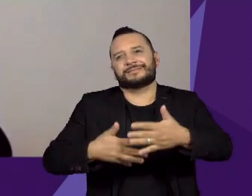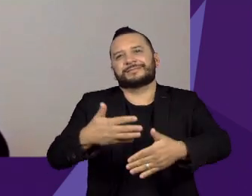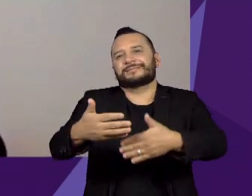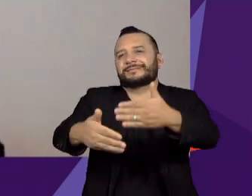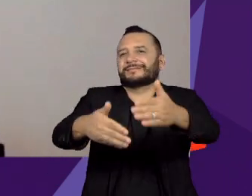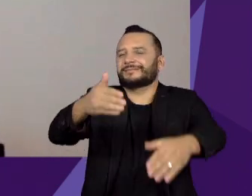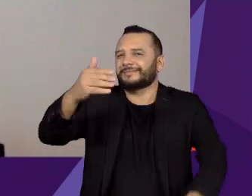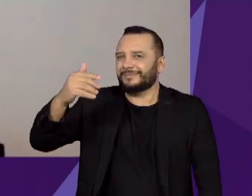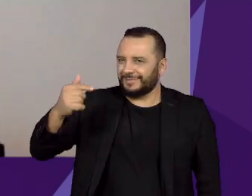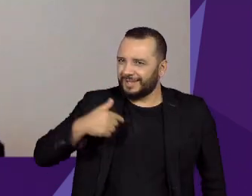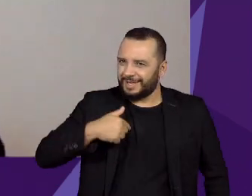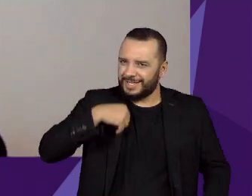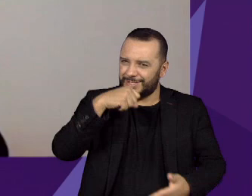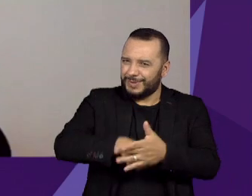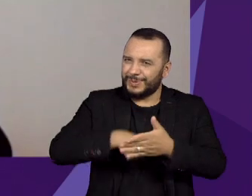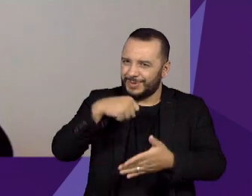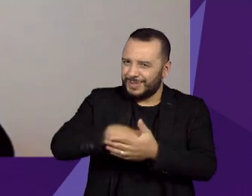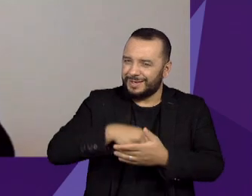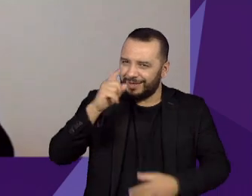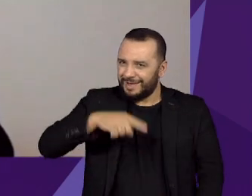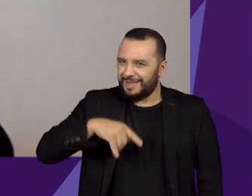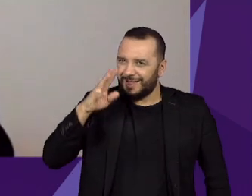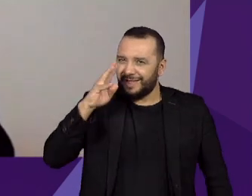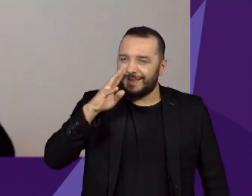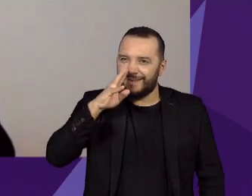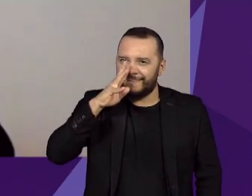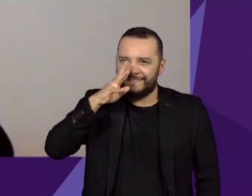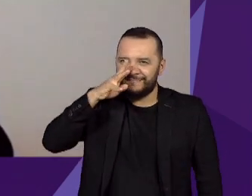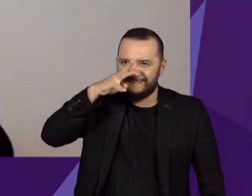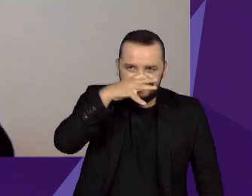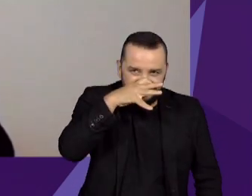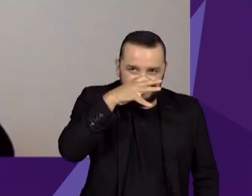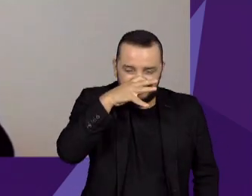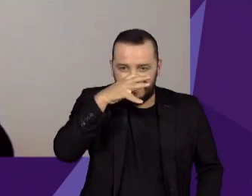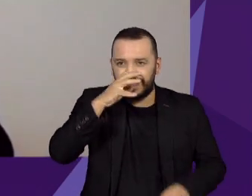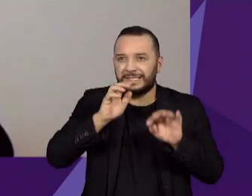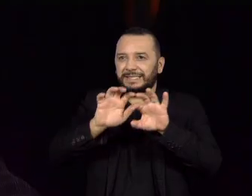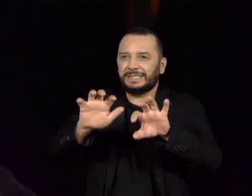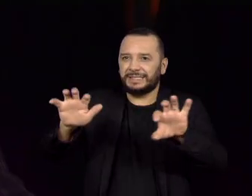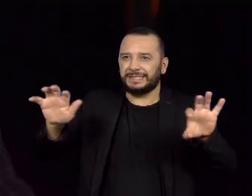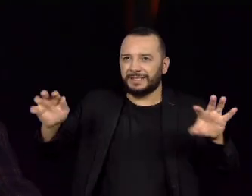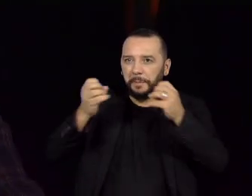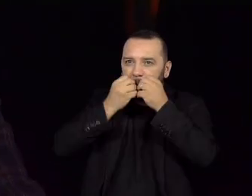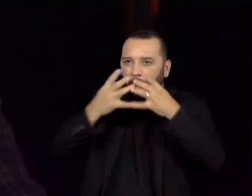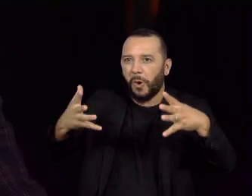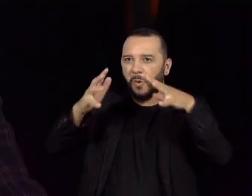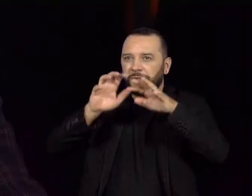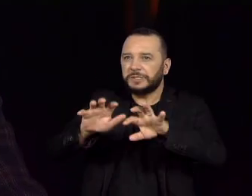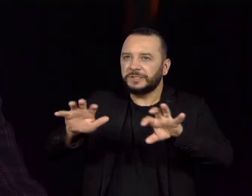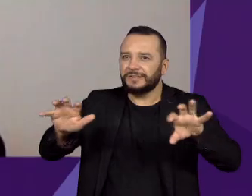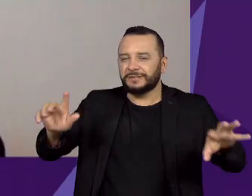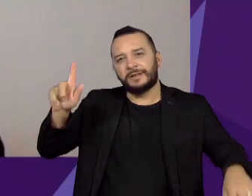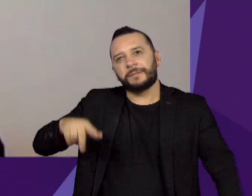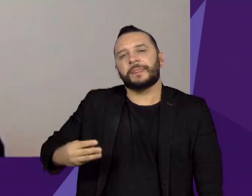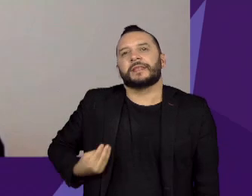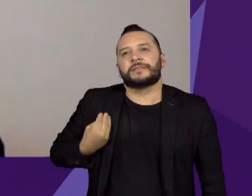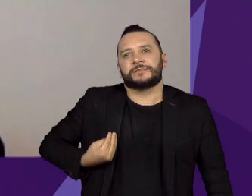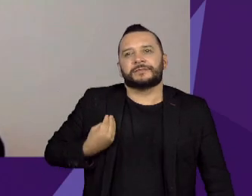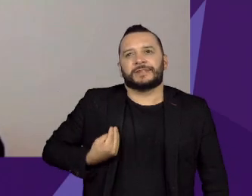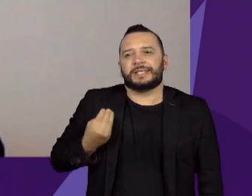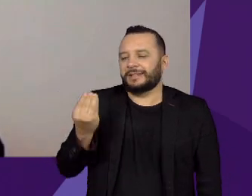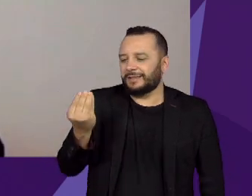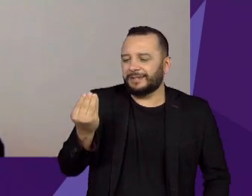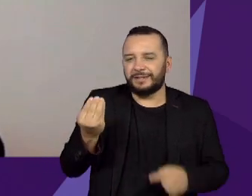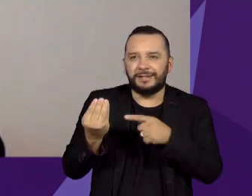teimoso e é procurar fazer o bem para o maior número possível de pessoas. E essa vida aqui, essa chance